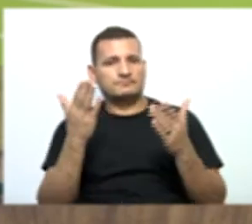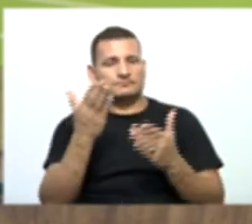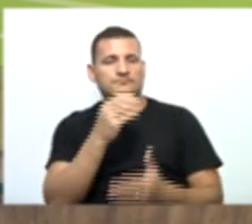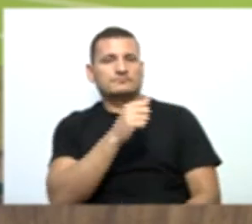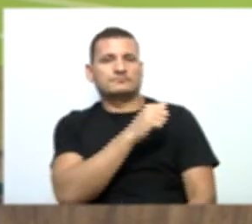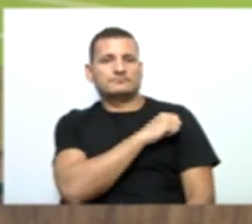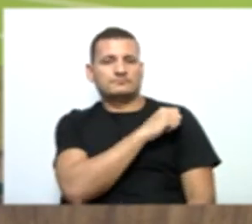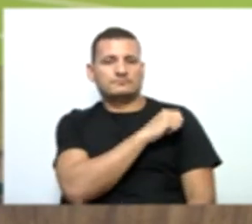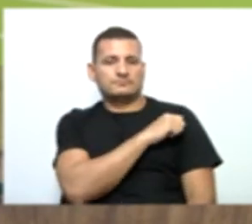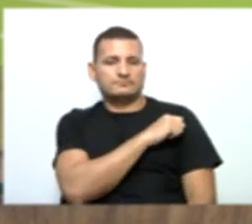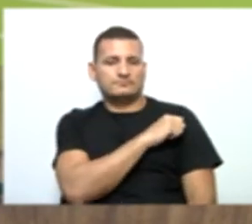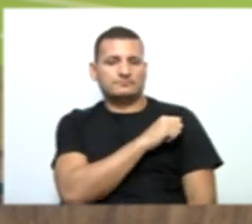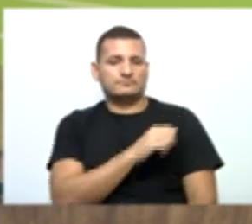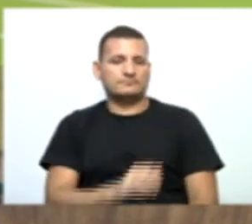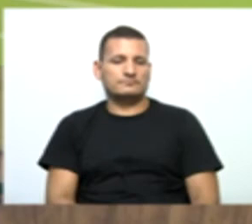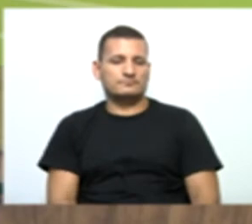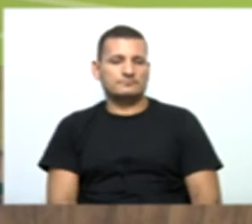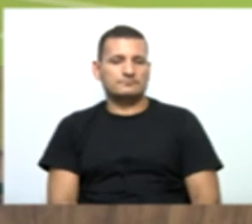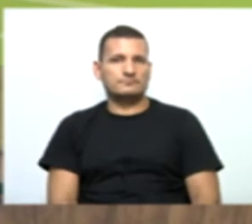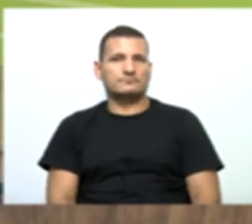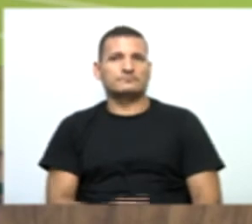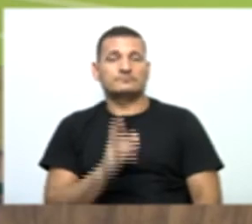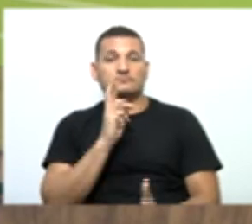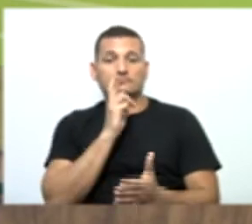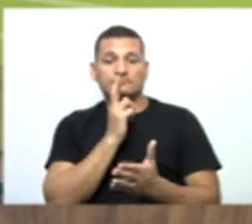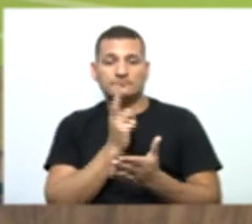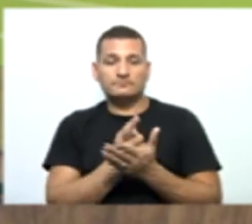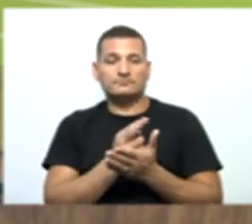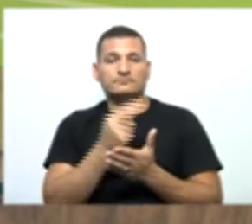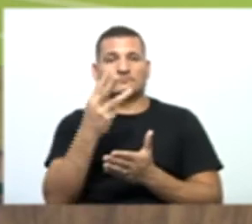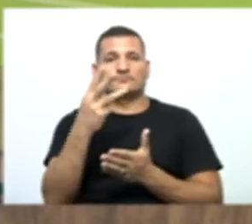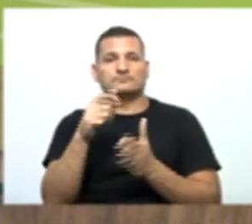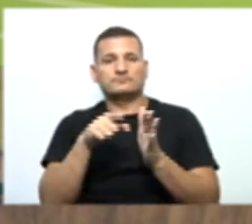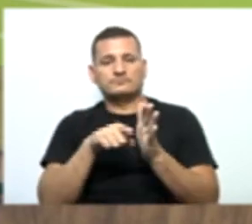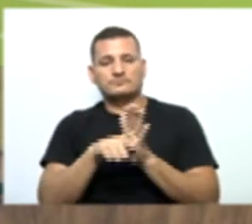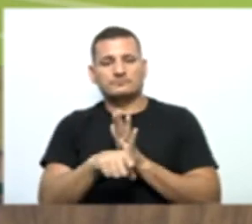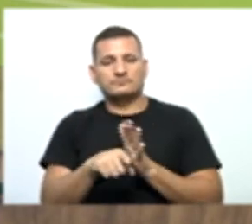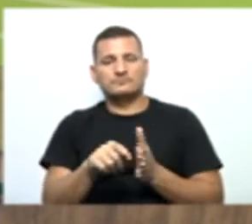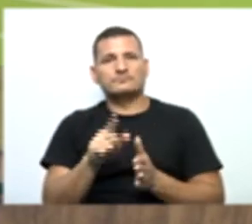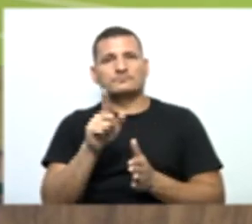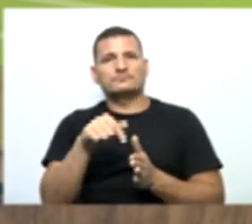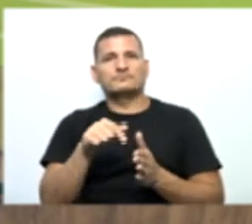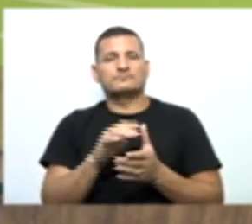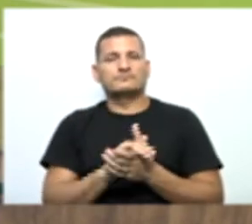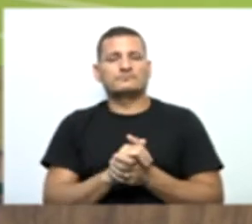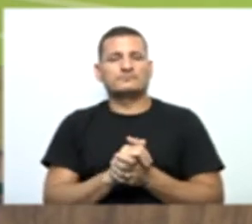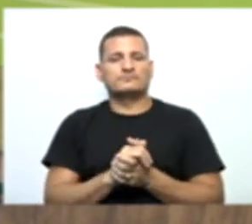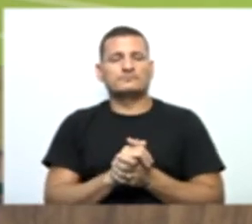alunos. Resposta da questão 3. Refere-se ao conjunto de